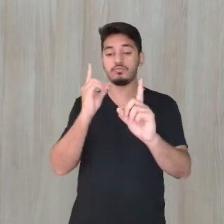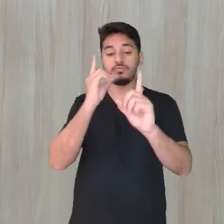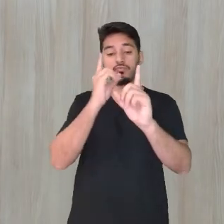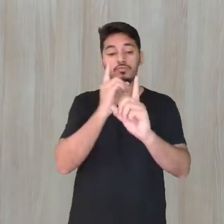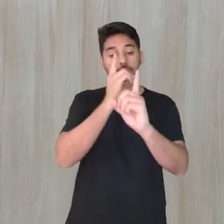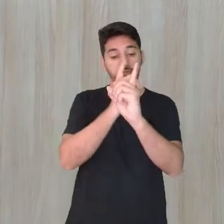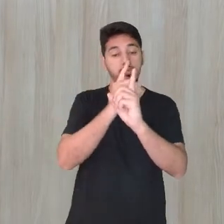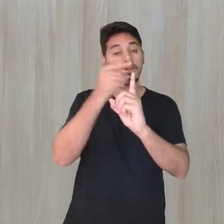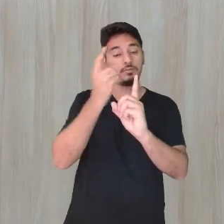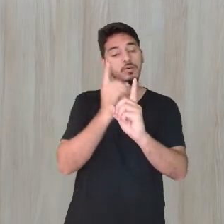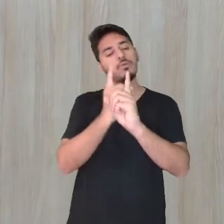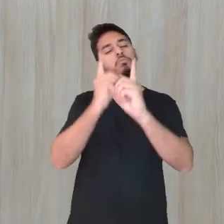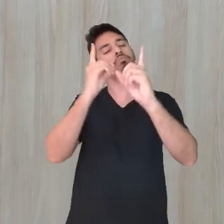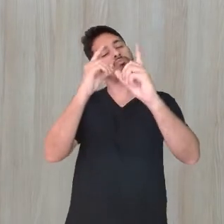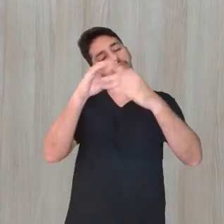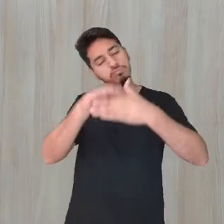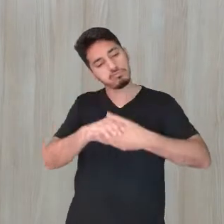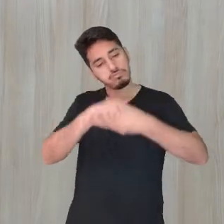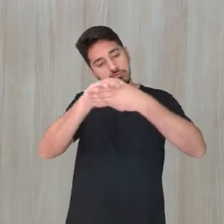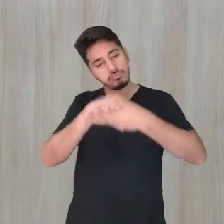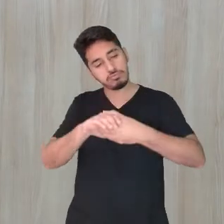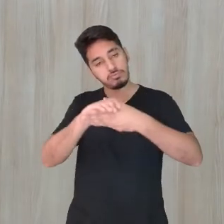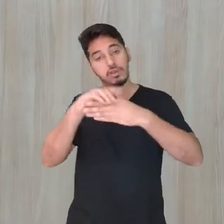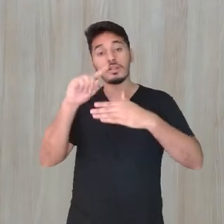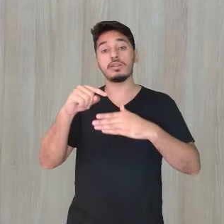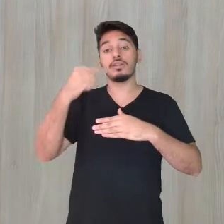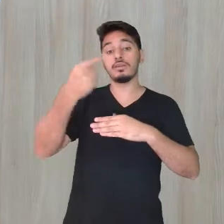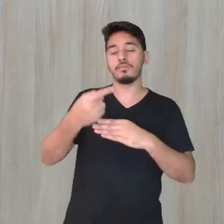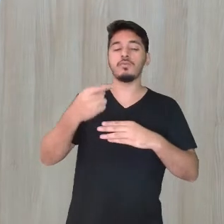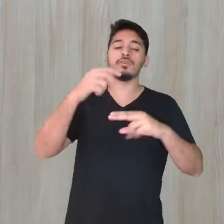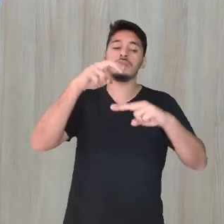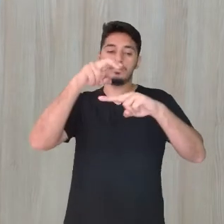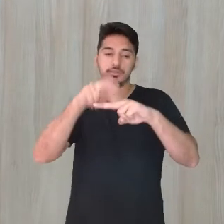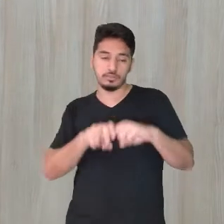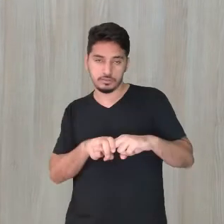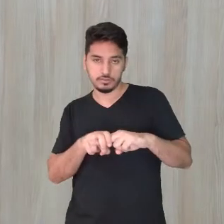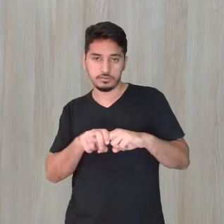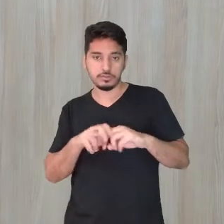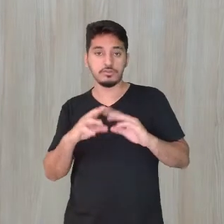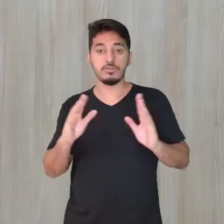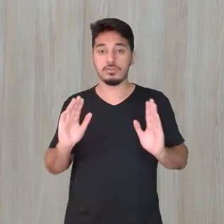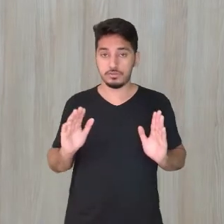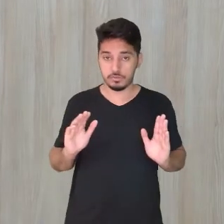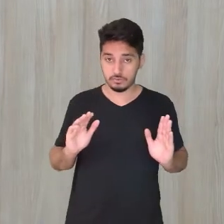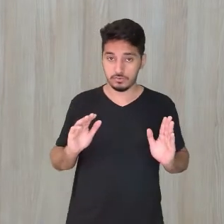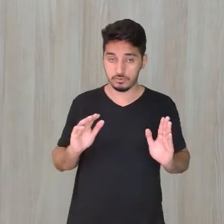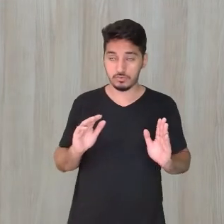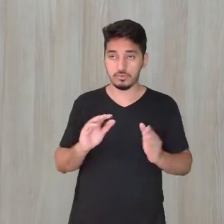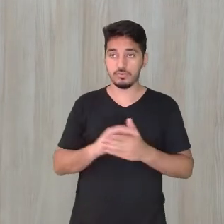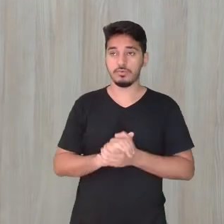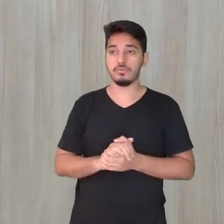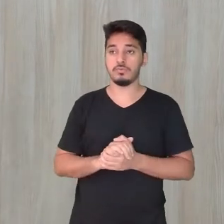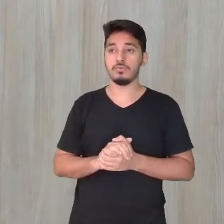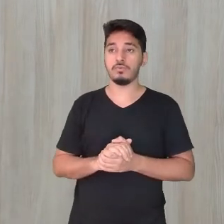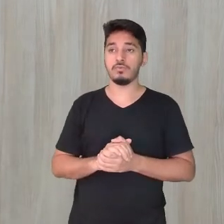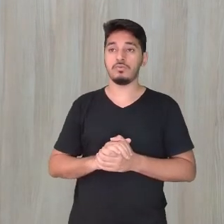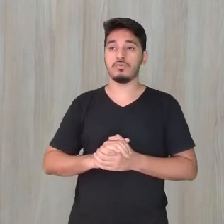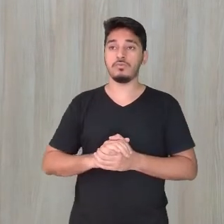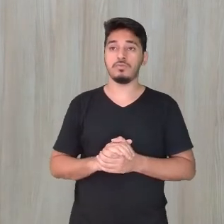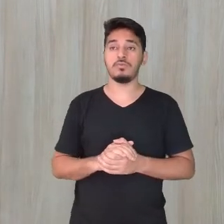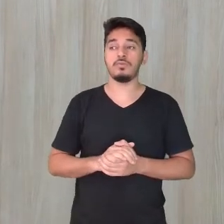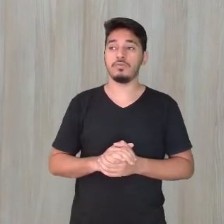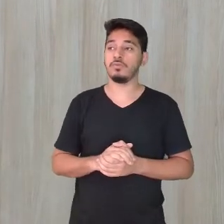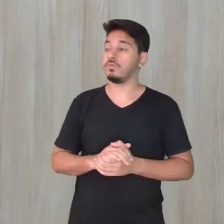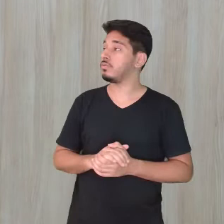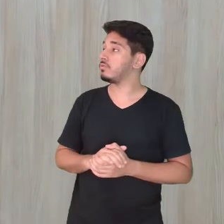ele cumprimentou essa pessoa, depois ele se sentou no vagão, ele se sentou ao pé do Bentinho, na